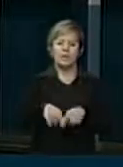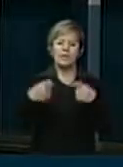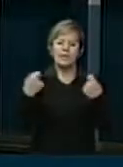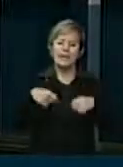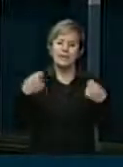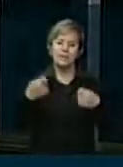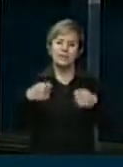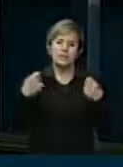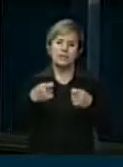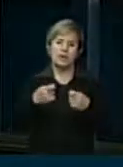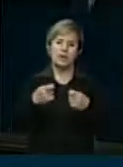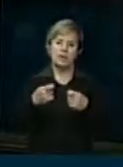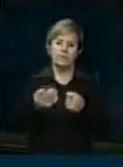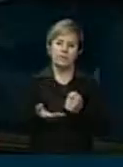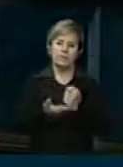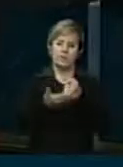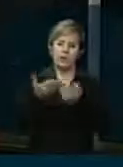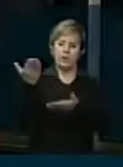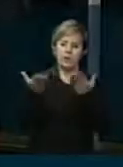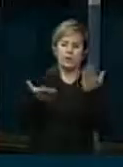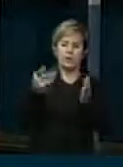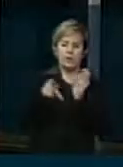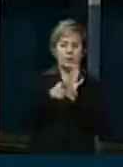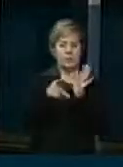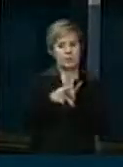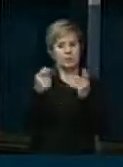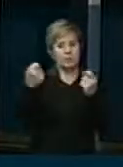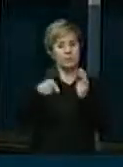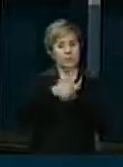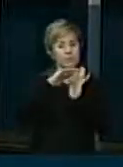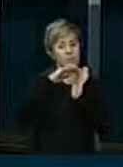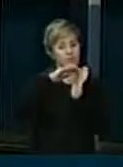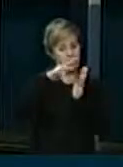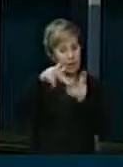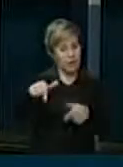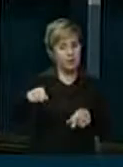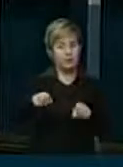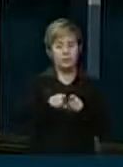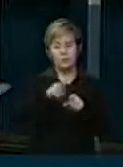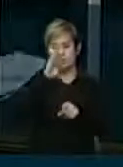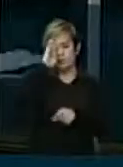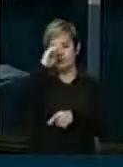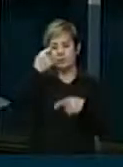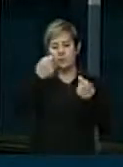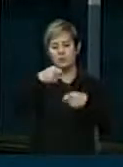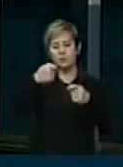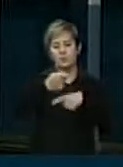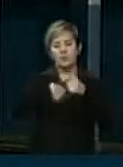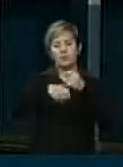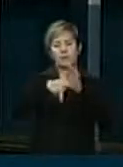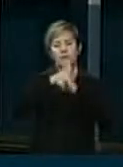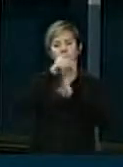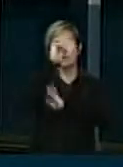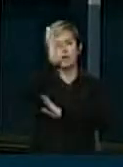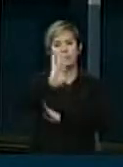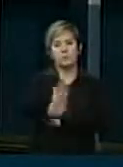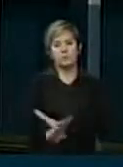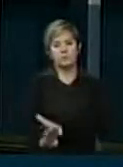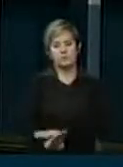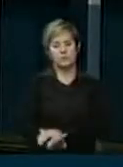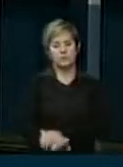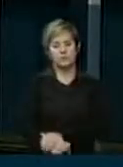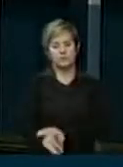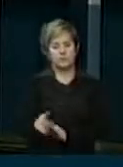imprescindíveis diante da conjuntura nacional e mundial hoje, da economia global.